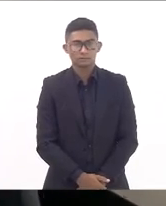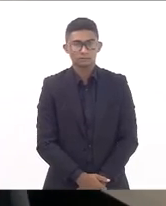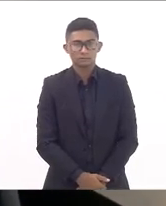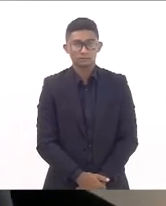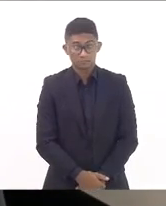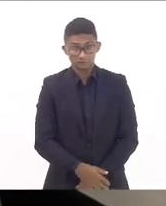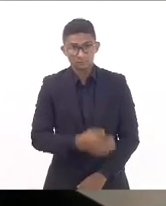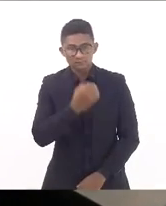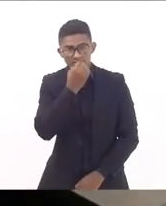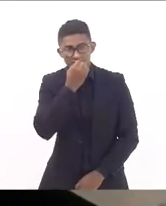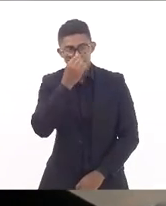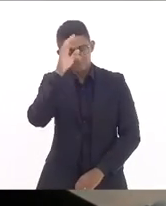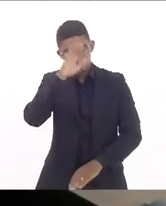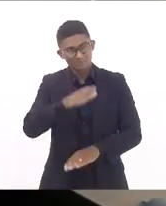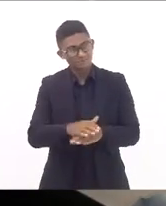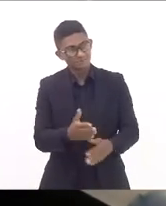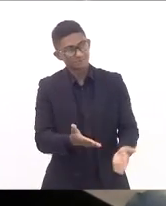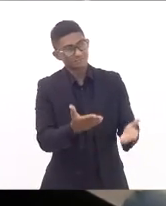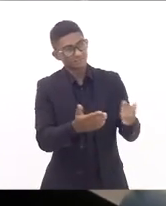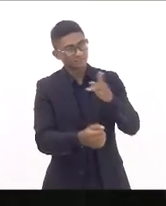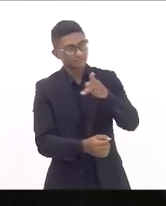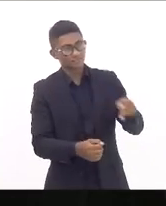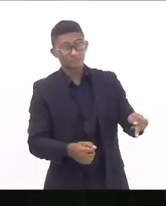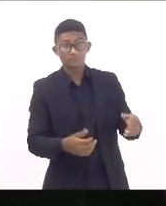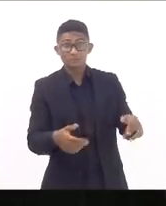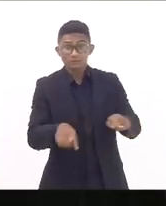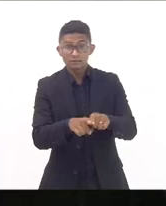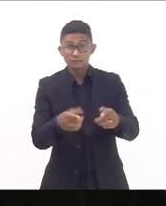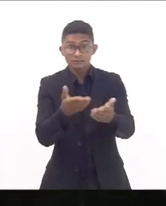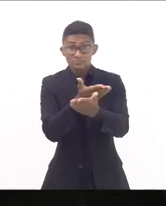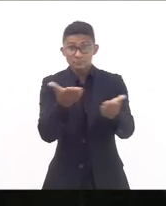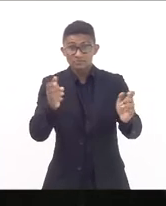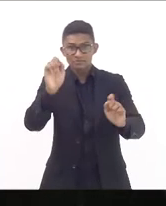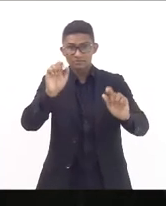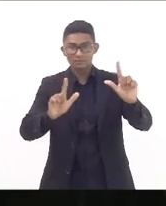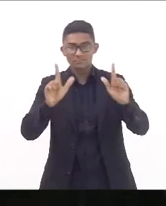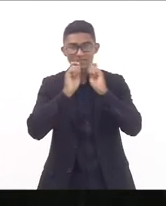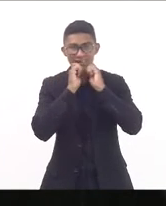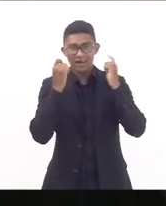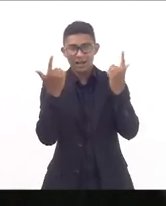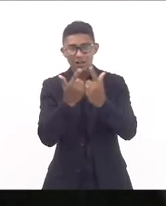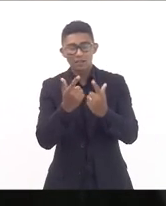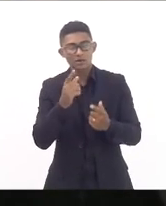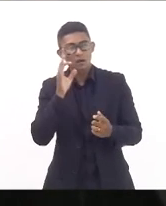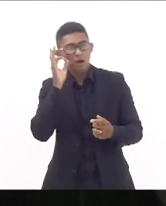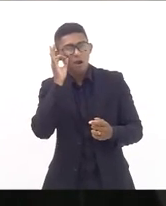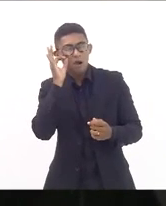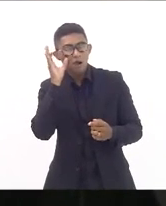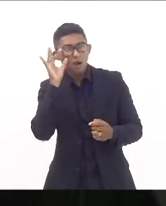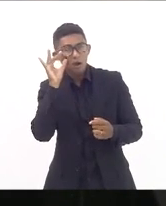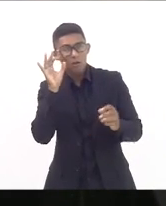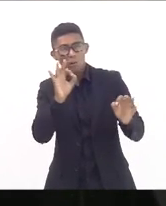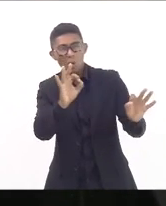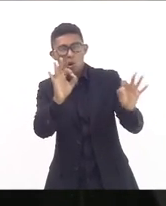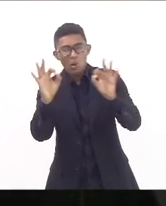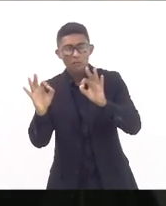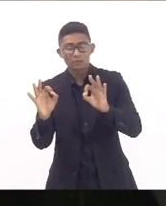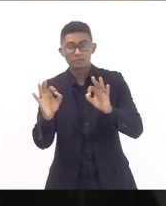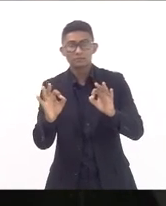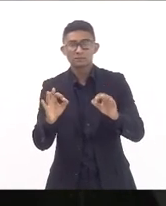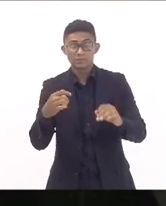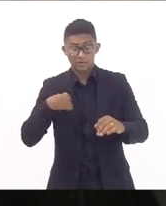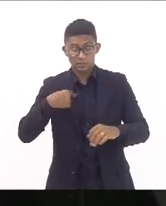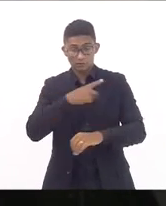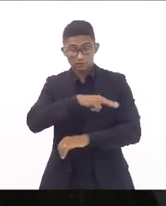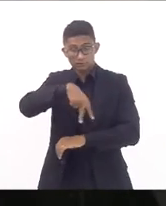Boa tarde, senhora presidente, boa tarde a todos que nos acompanham através da TV Alerge. Nós viemos hoje à